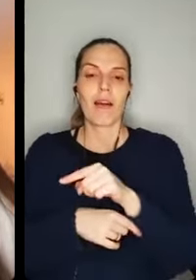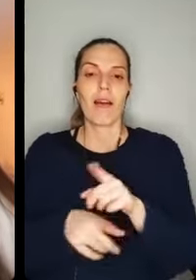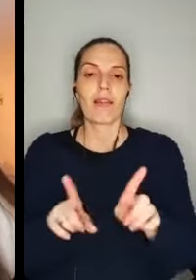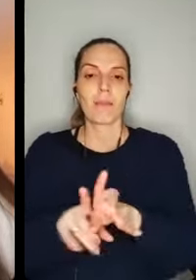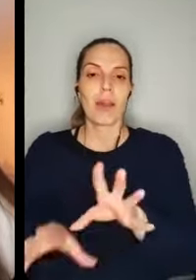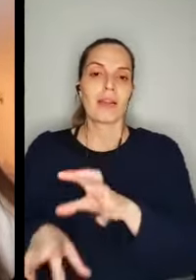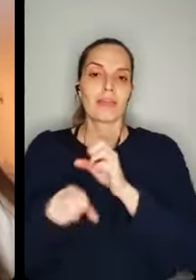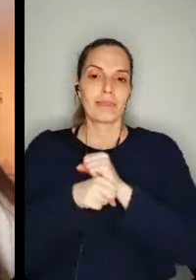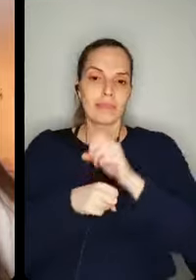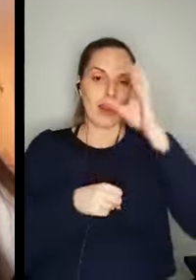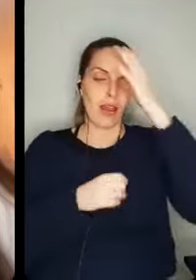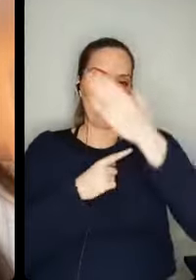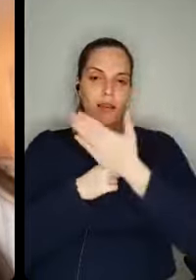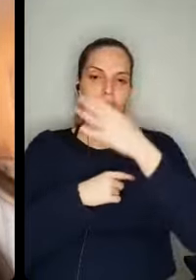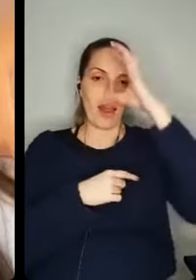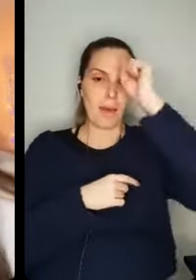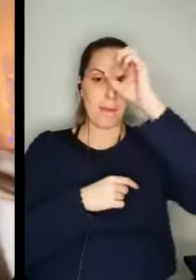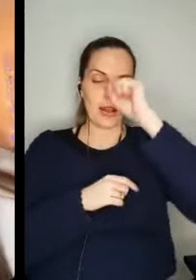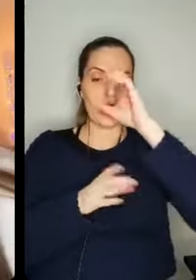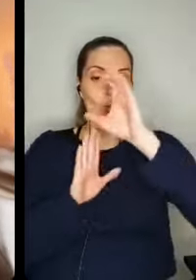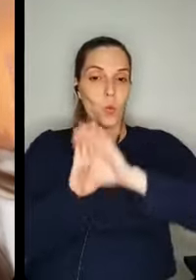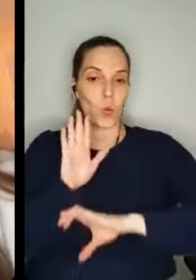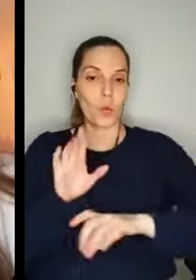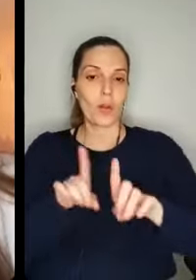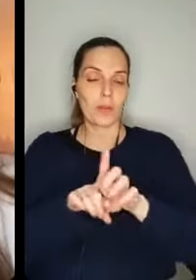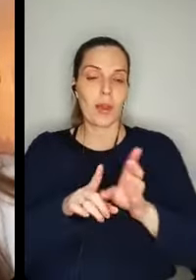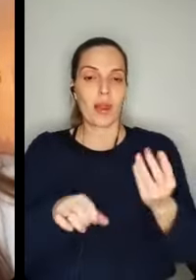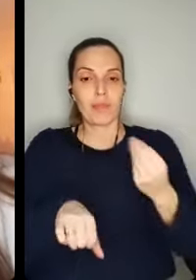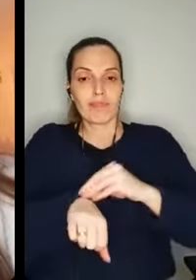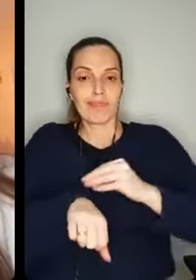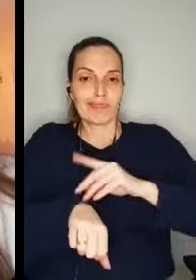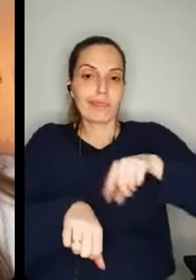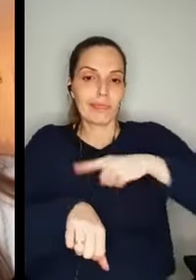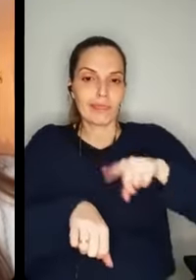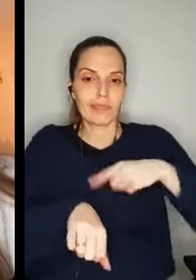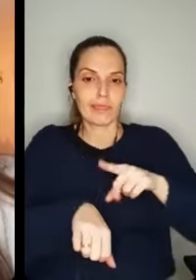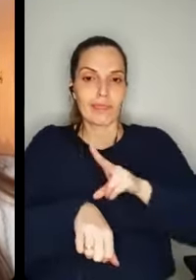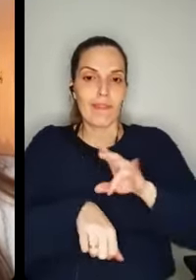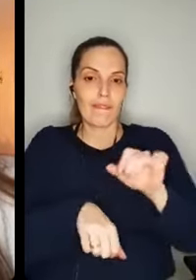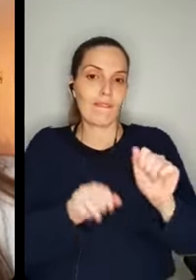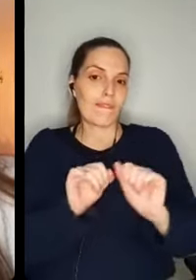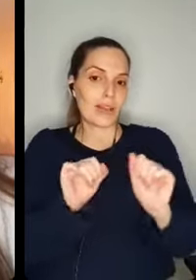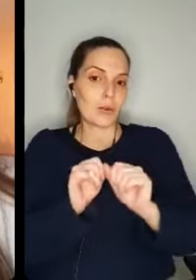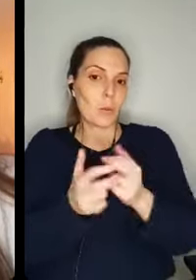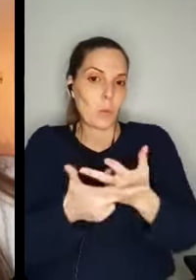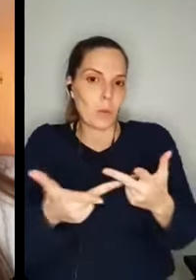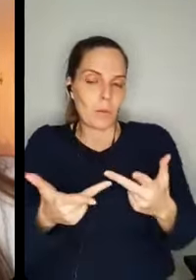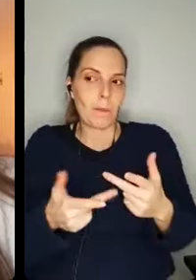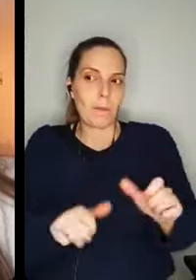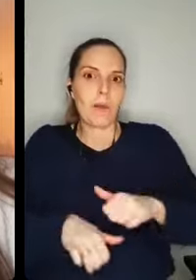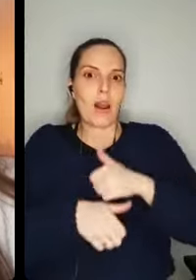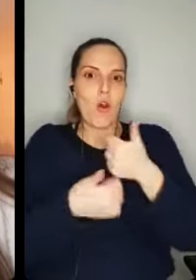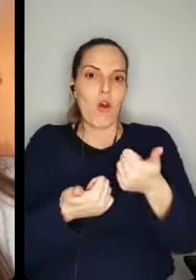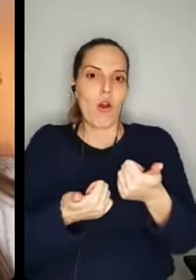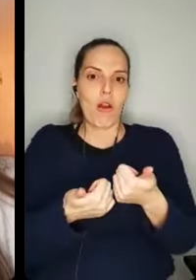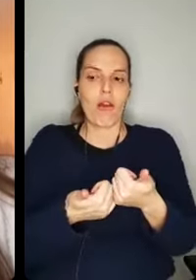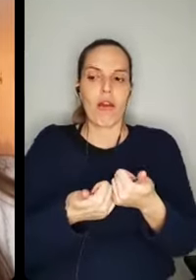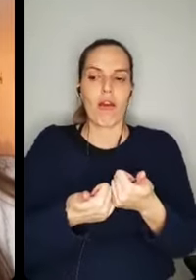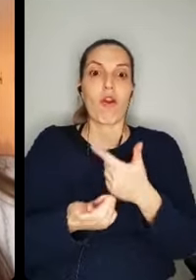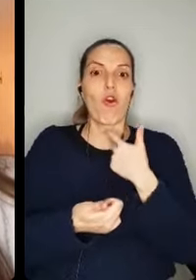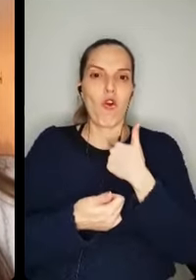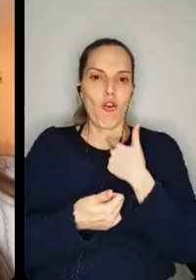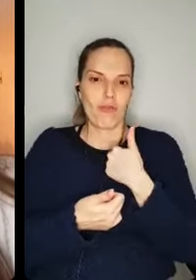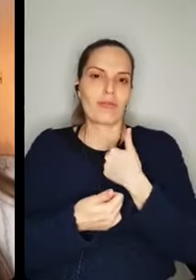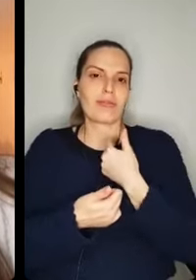as horas, né? Então, já que vai fazer algo, faz algo que gosta, para não ser um muito puxado, né?